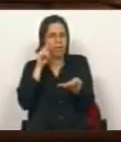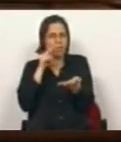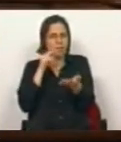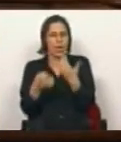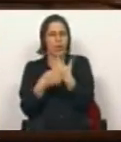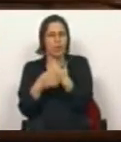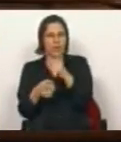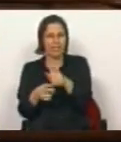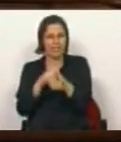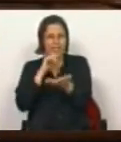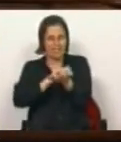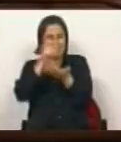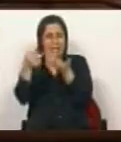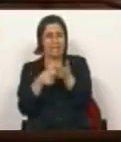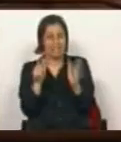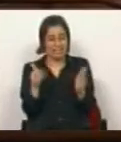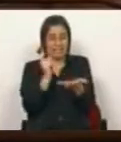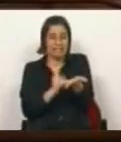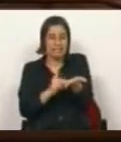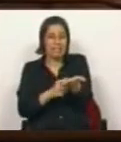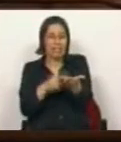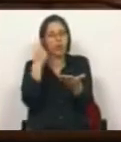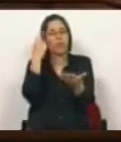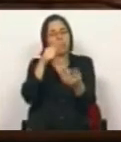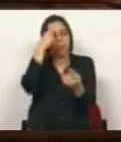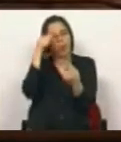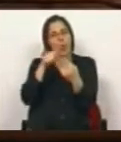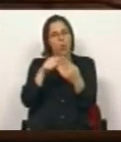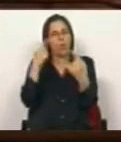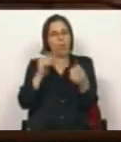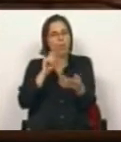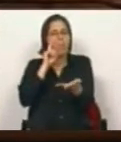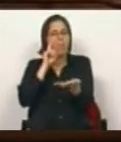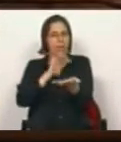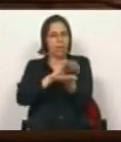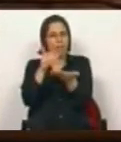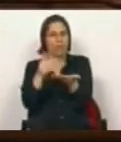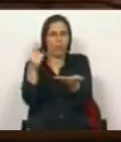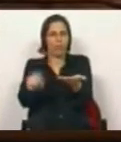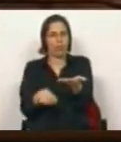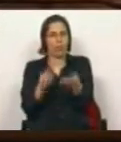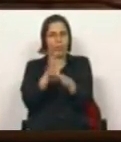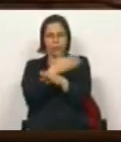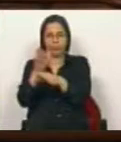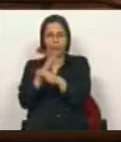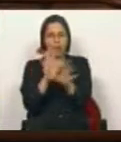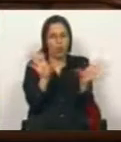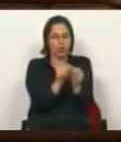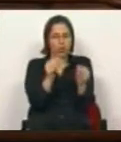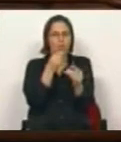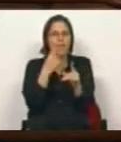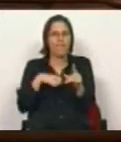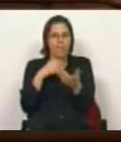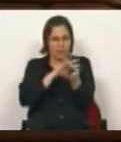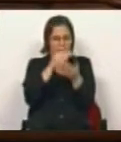em cozinha. Ora, estas embalagens têm apenas a função de acondicionamento ou agrupamento dos produtos alimentares